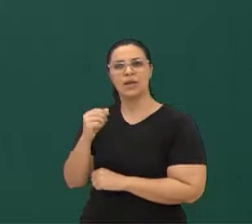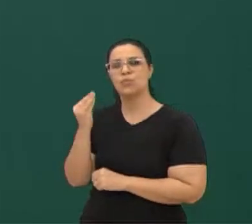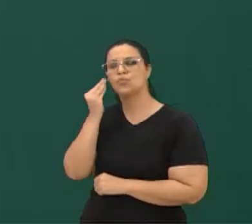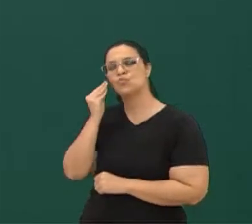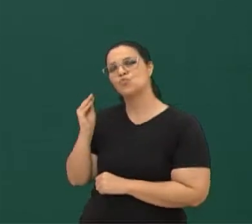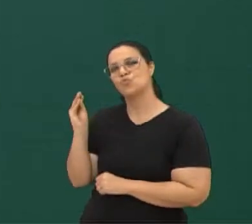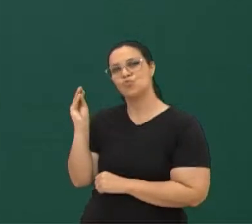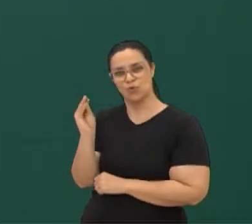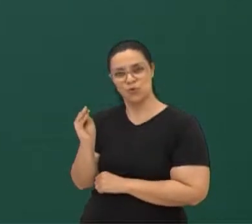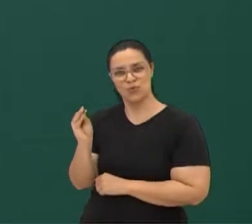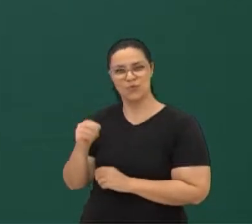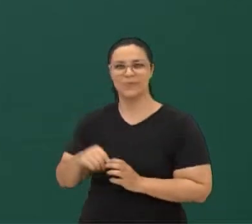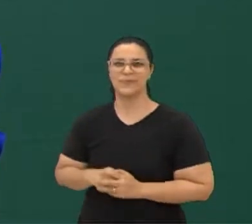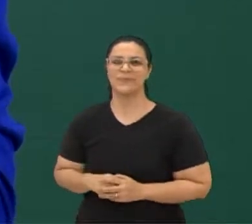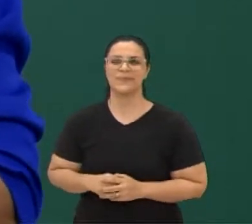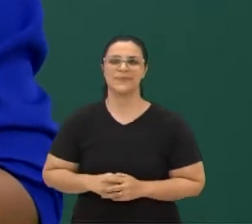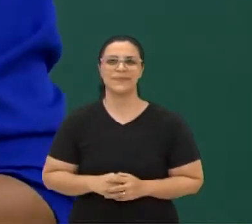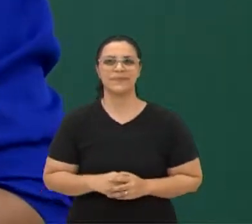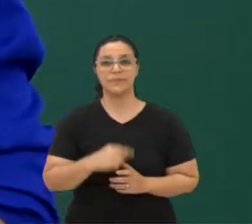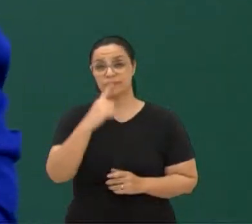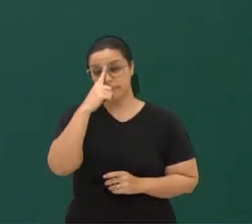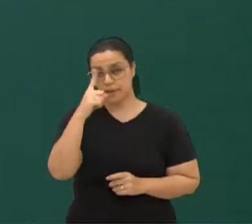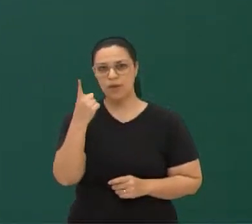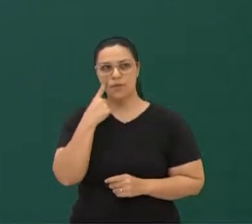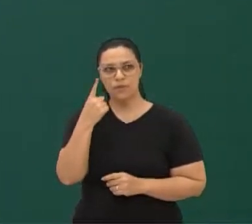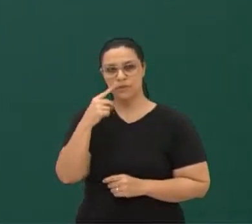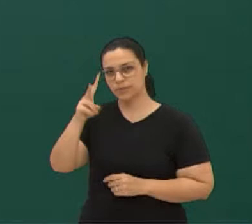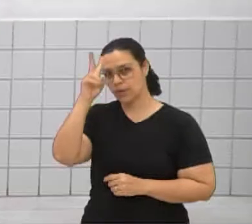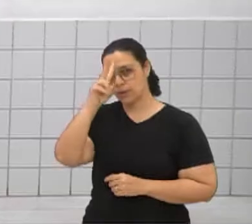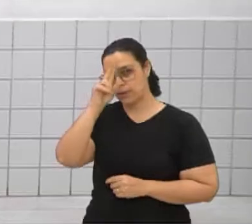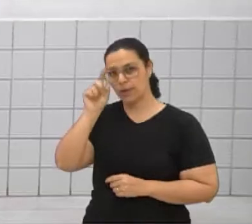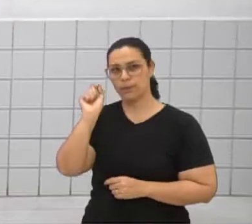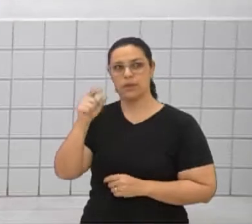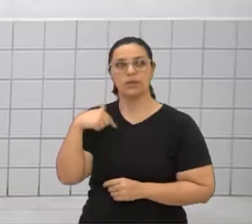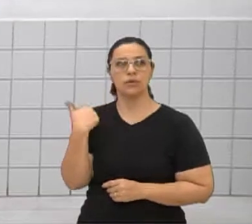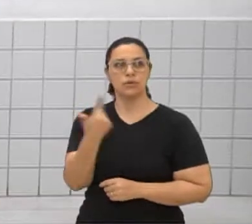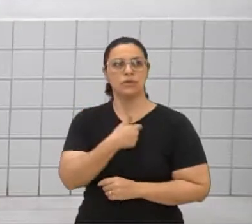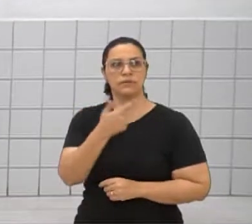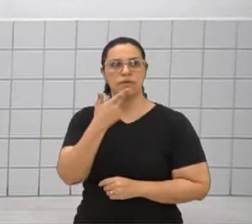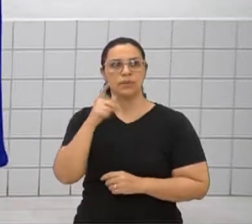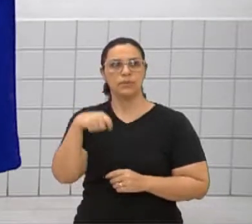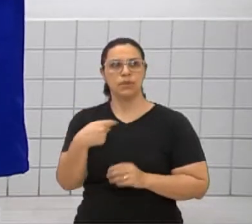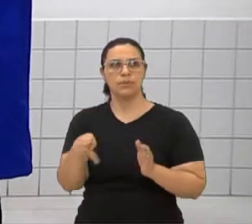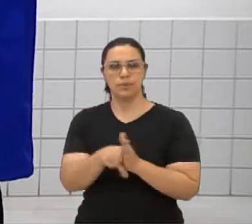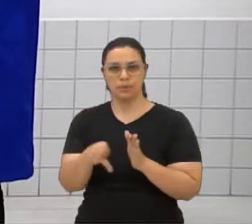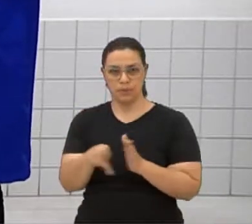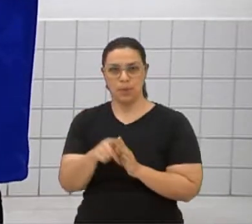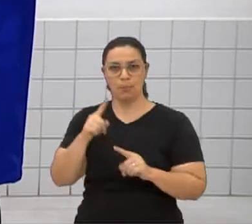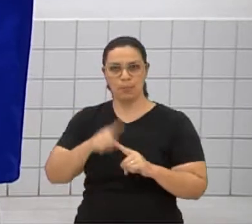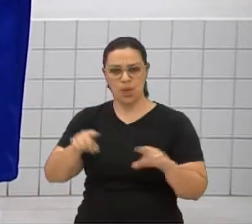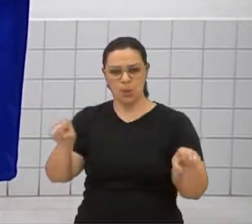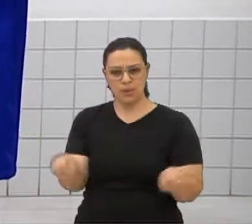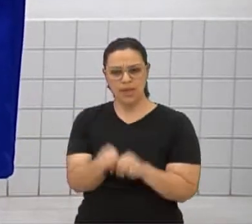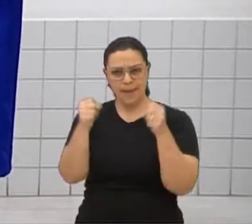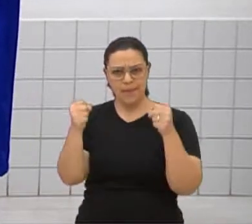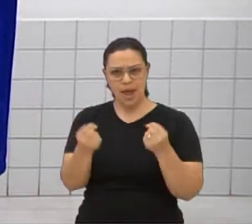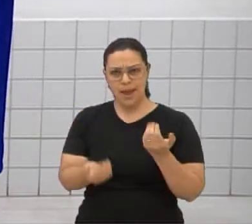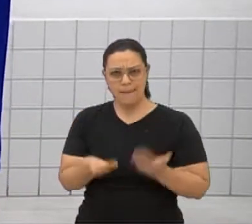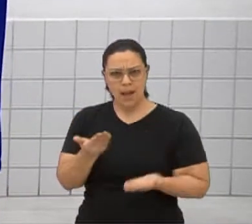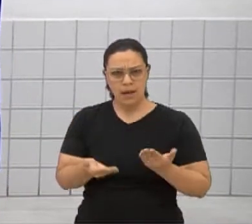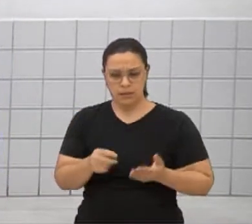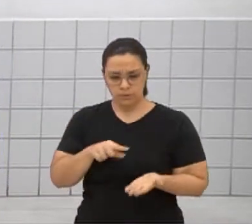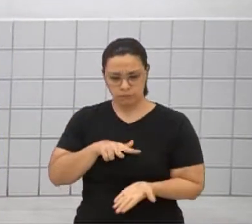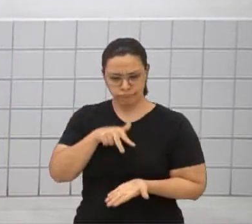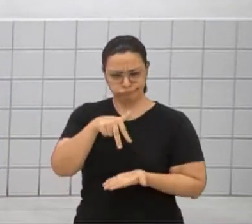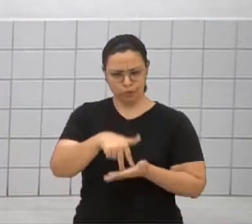Vitória que esses para você gente só Presidente agora quando eu falei para o pessoal aqui que eu falei que o porquê que eu quebrar ia essa